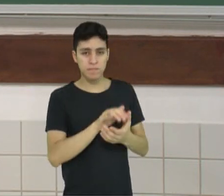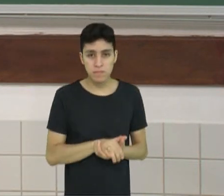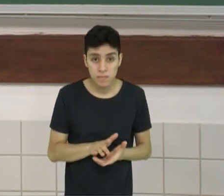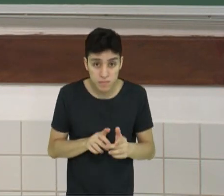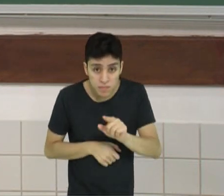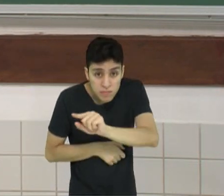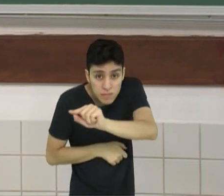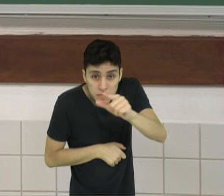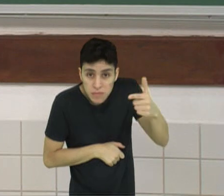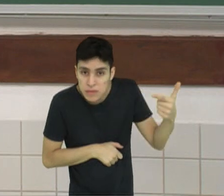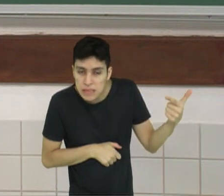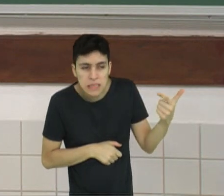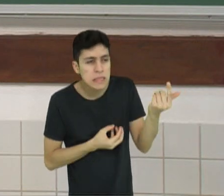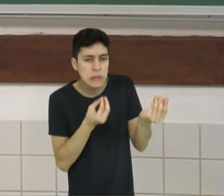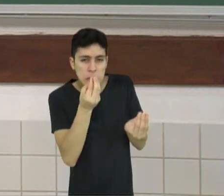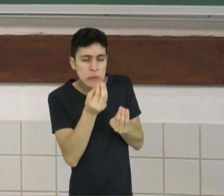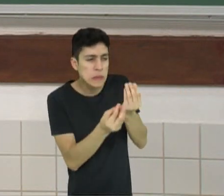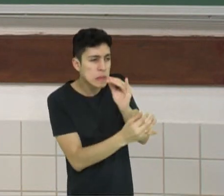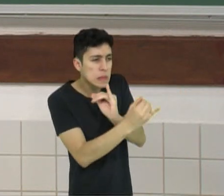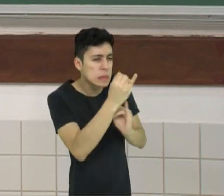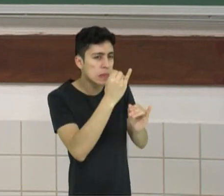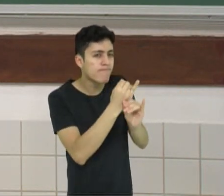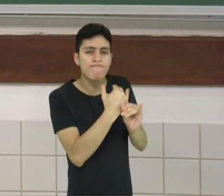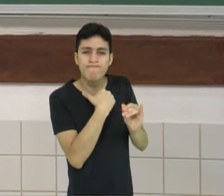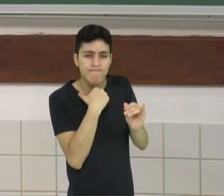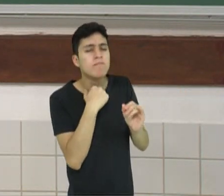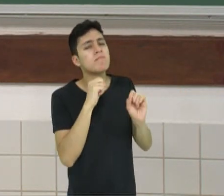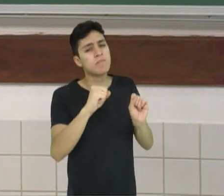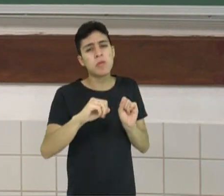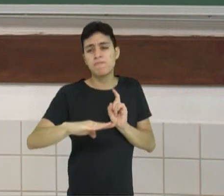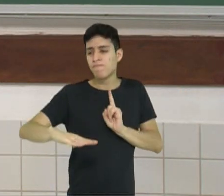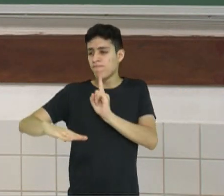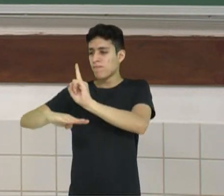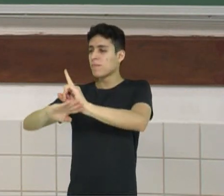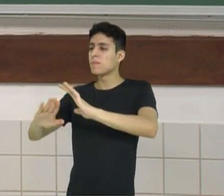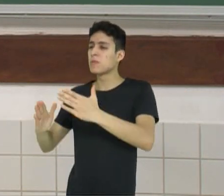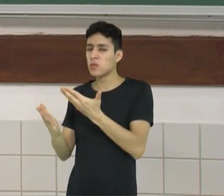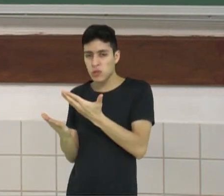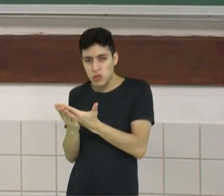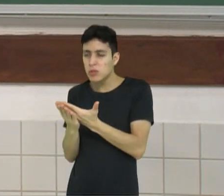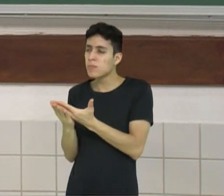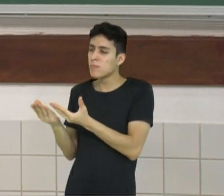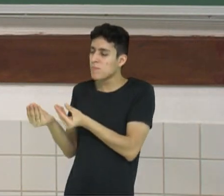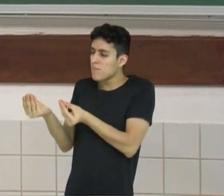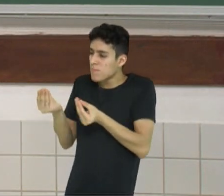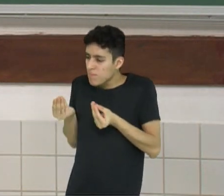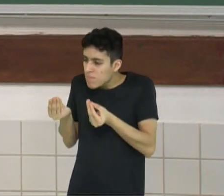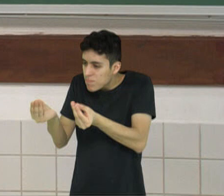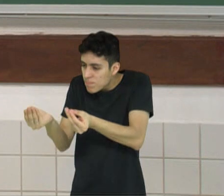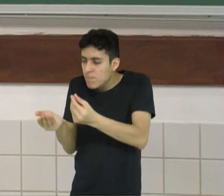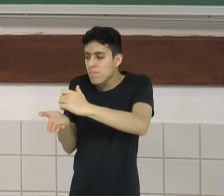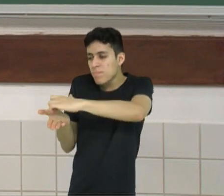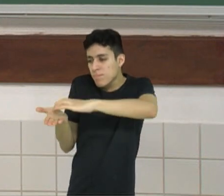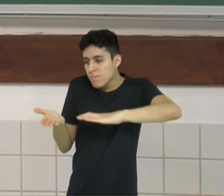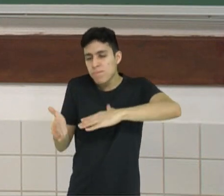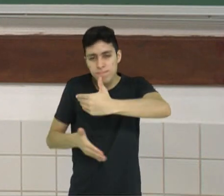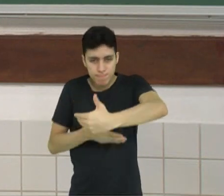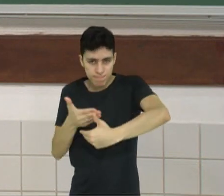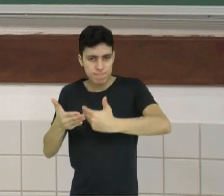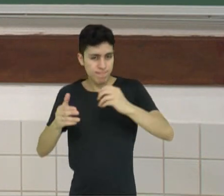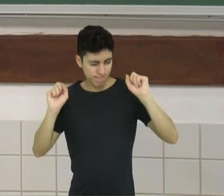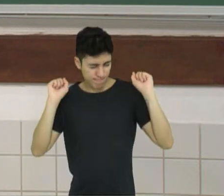acesso às salas virtuais, continue retirando o material impresso na sua escola. Tema da aula de hoje, os